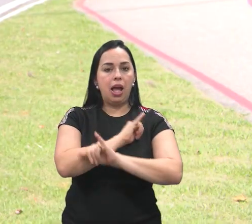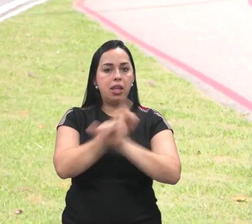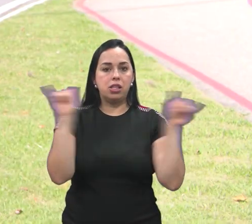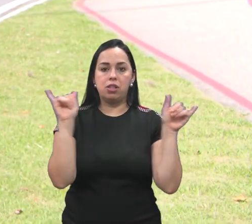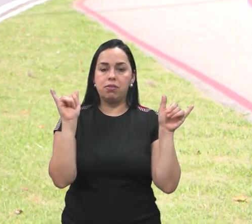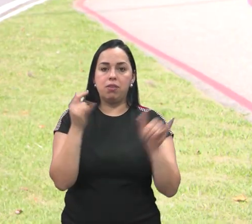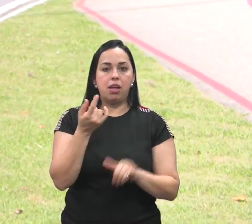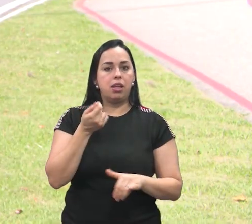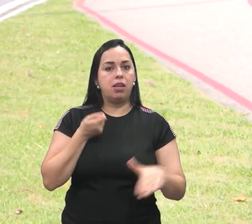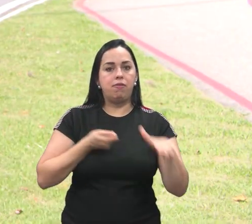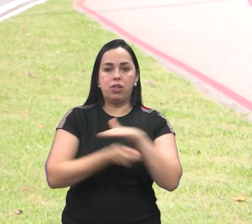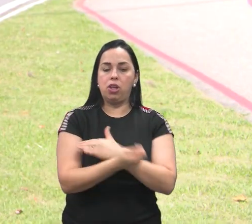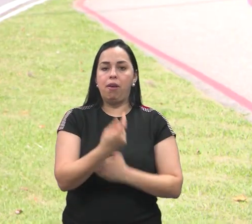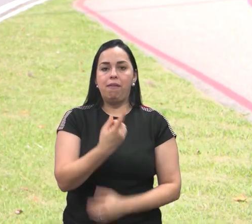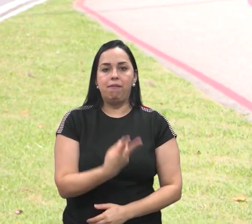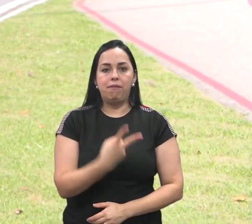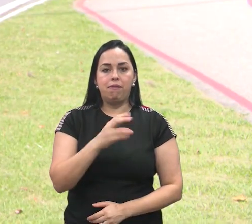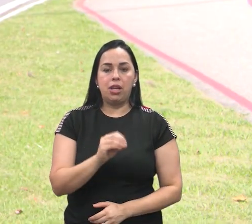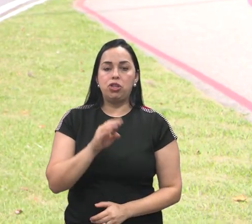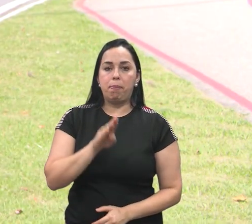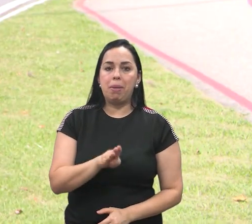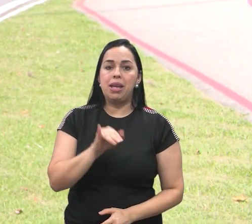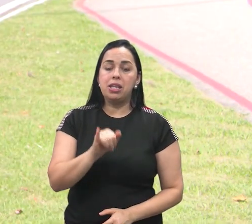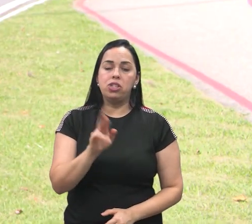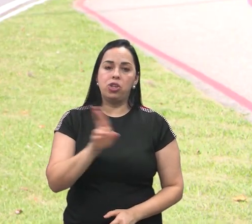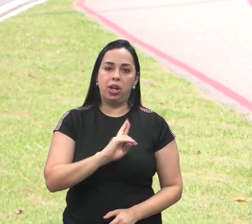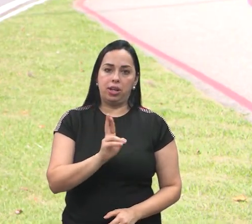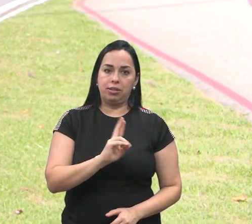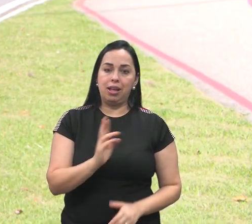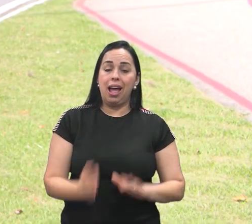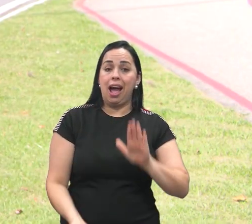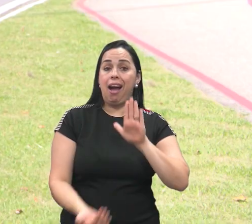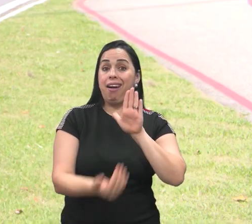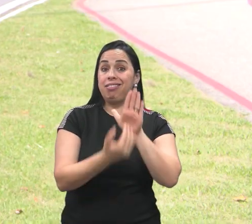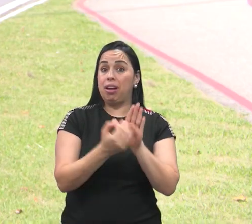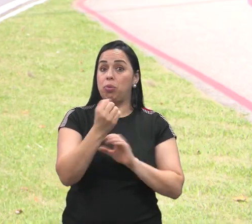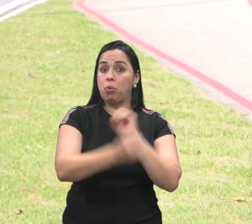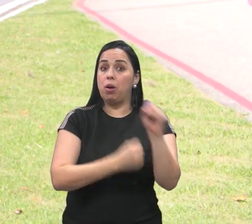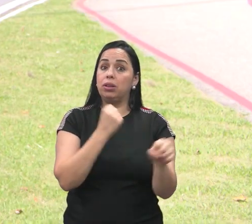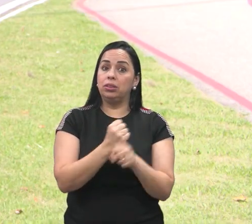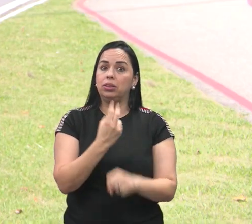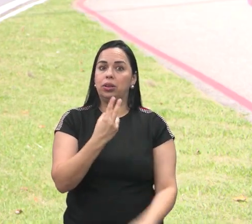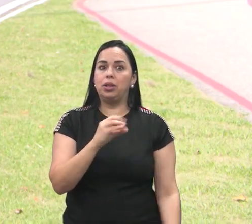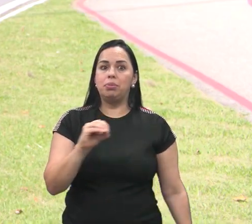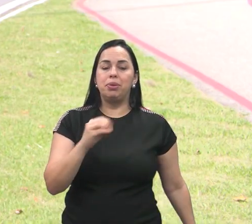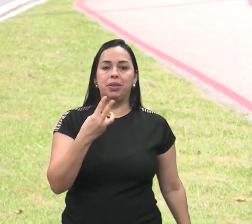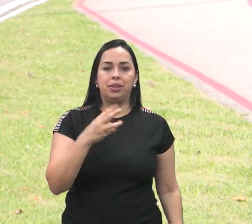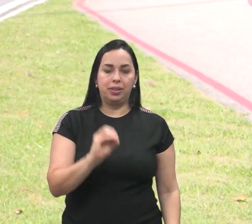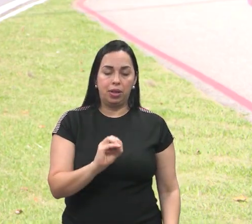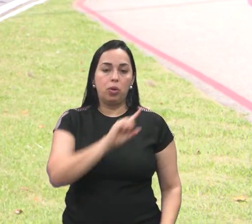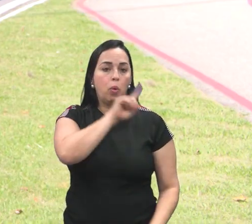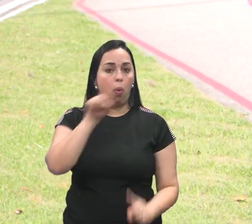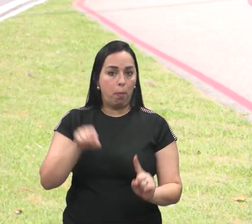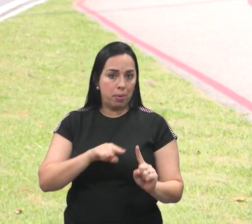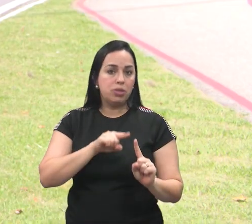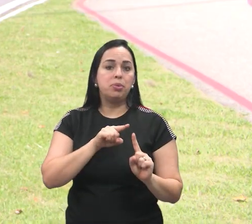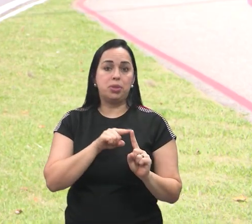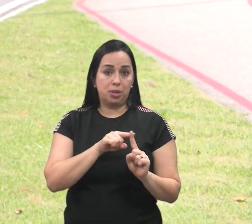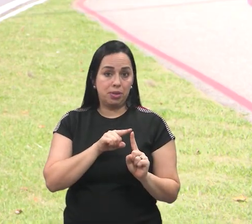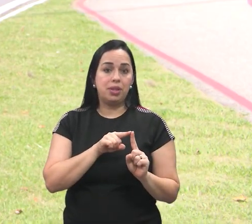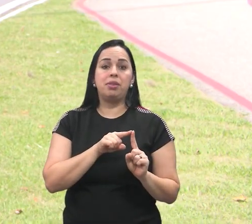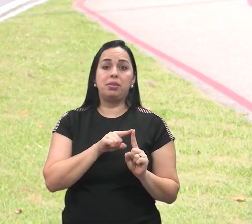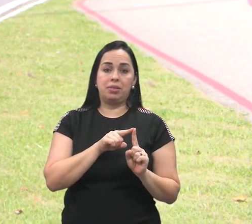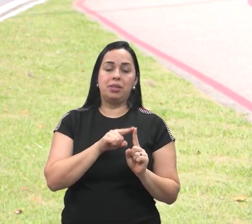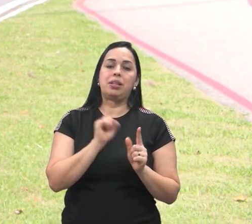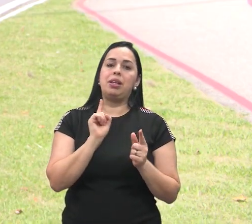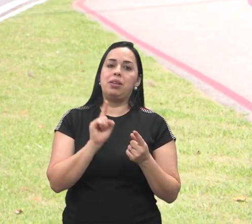a Embraer anunciou que vai investir 20 bilhões de reais no Brasil até o ano de 2030. Dentre os